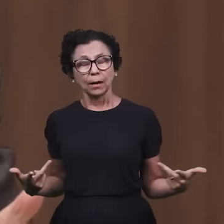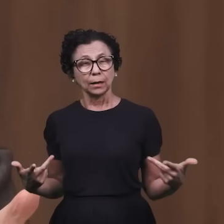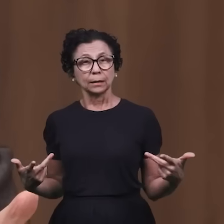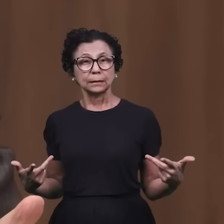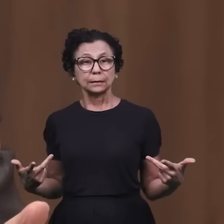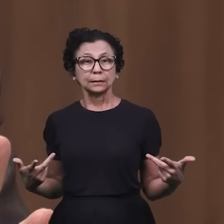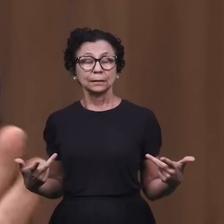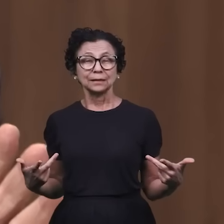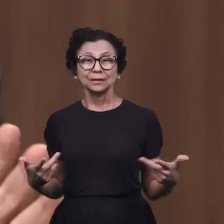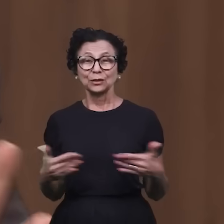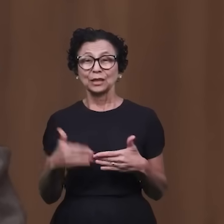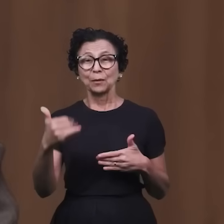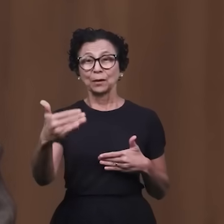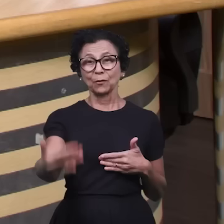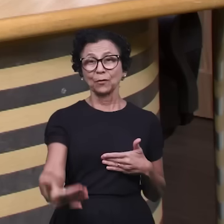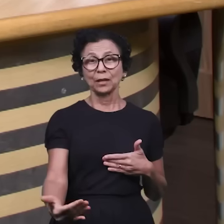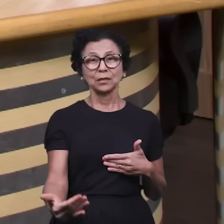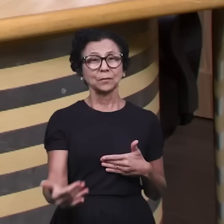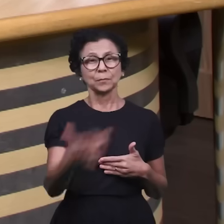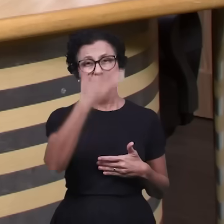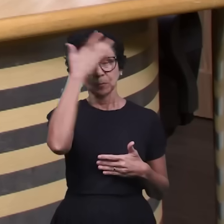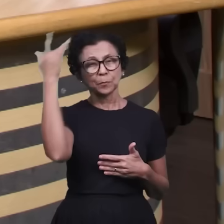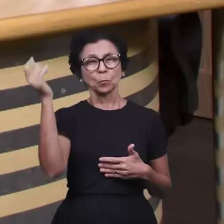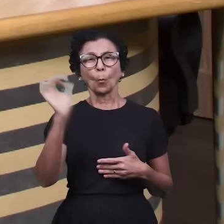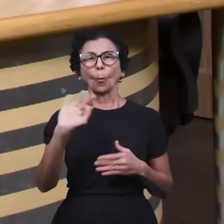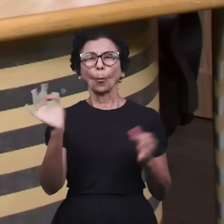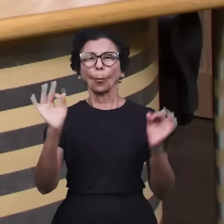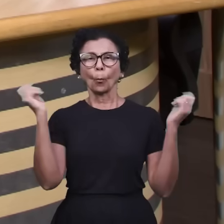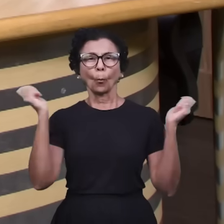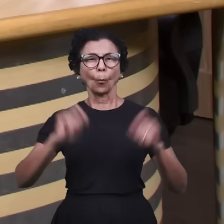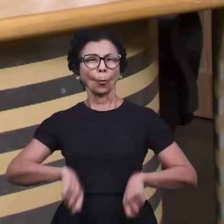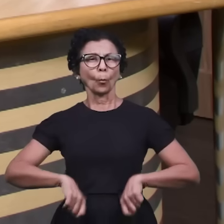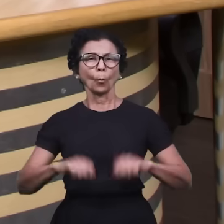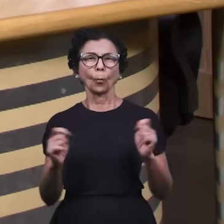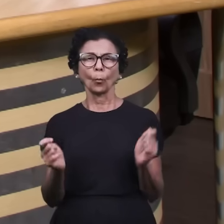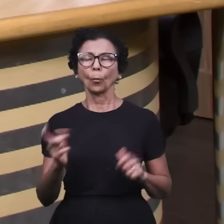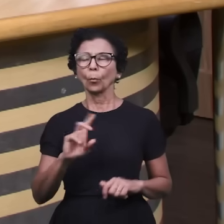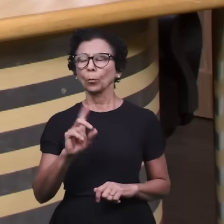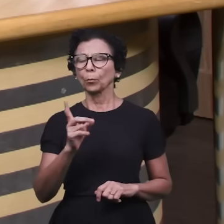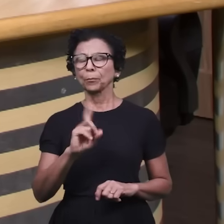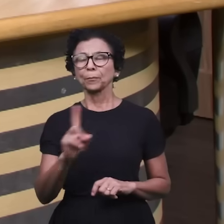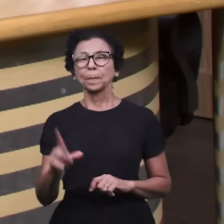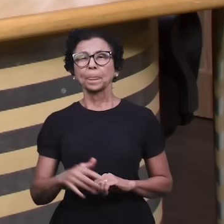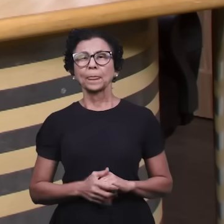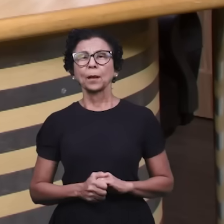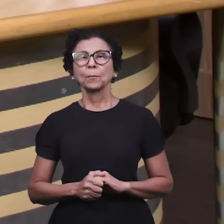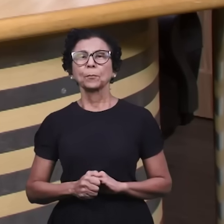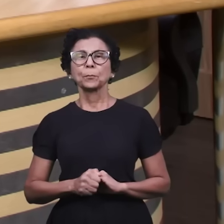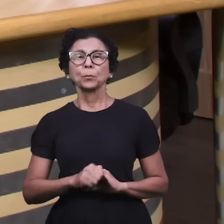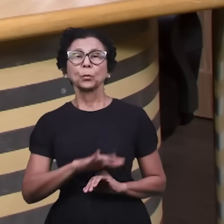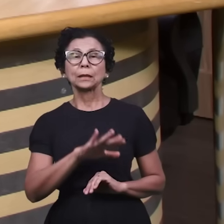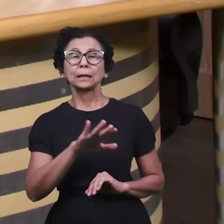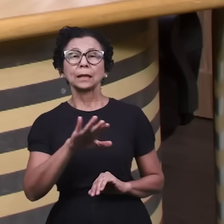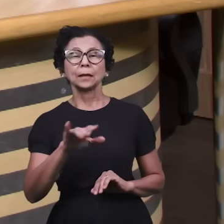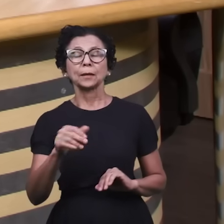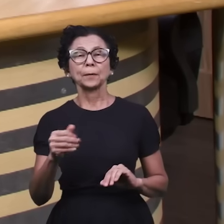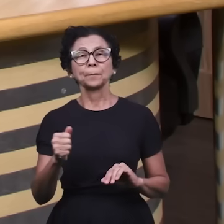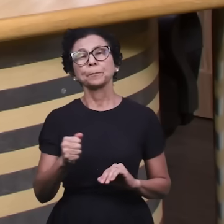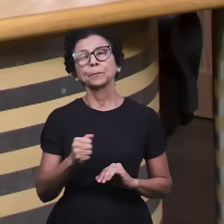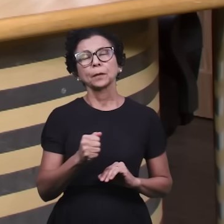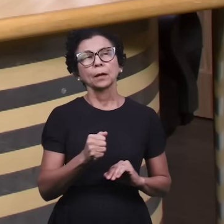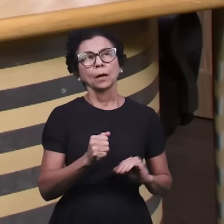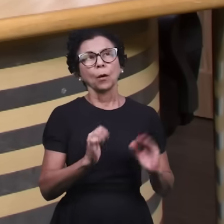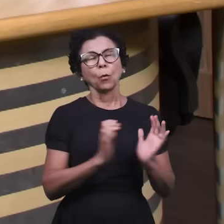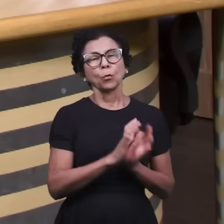tinha ninguém capaz de fazer isso, porque as nações bárbaras que invadiram, nós estamos falando de história, né? As nações bárbaras que invadiram Roma, o